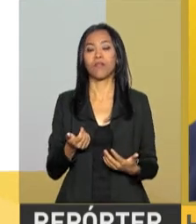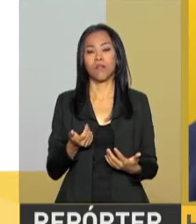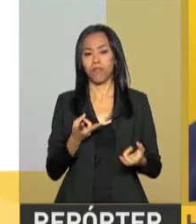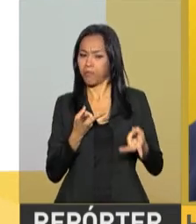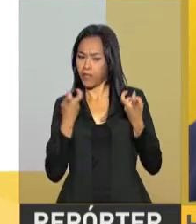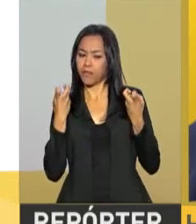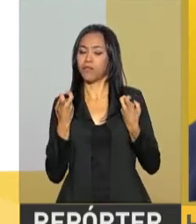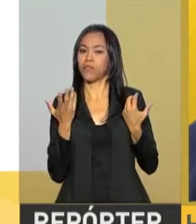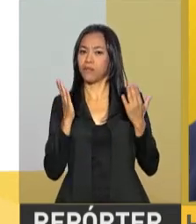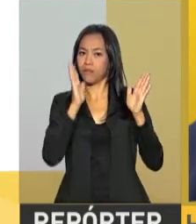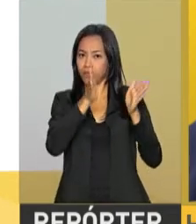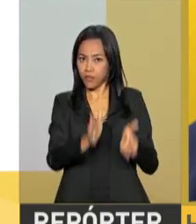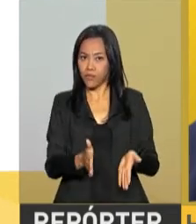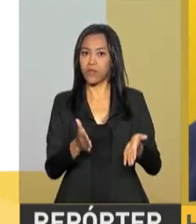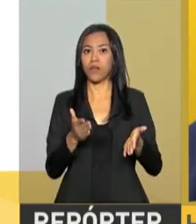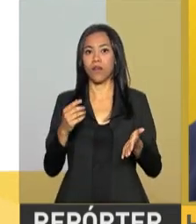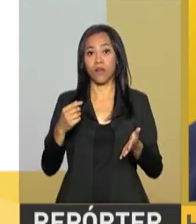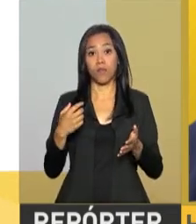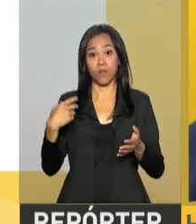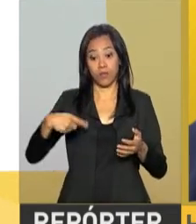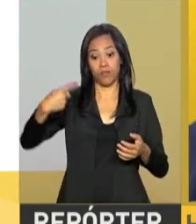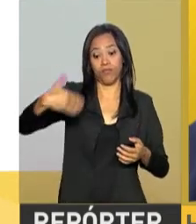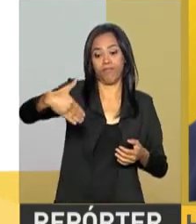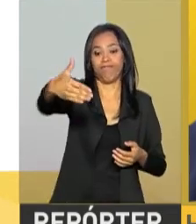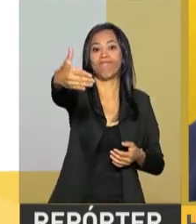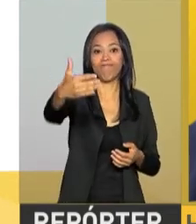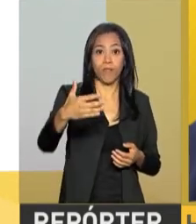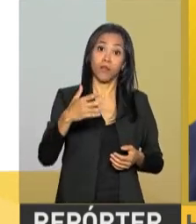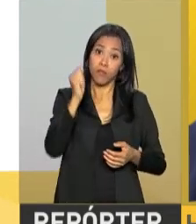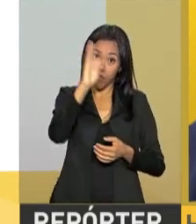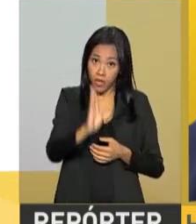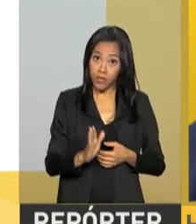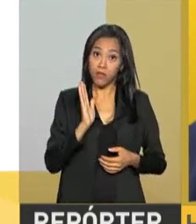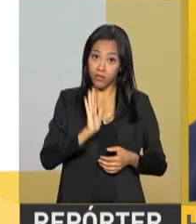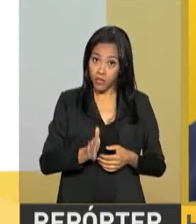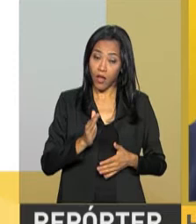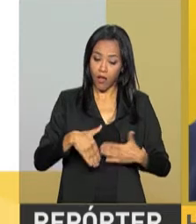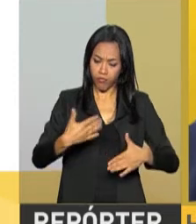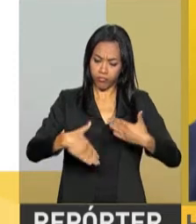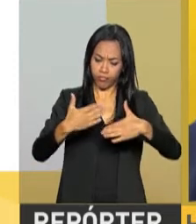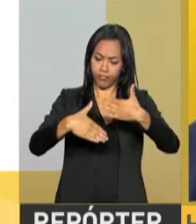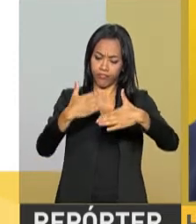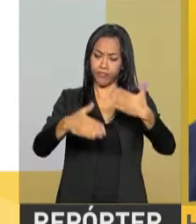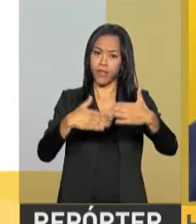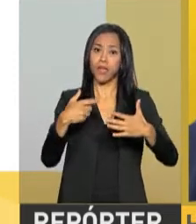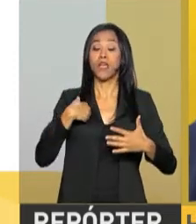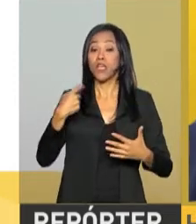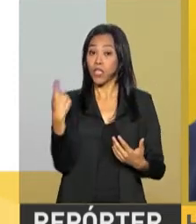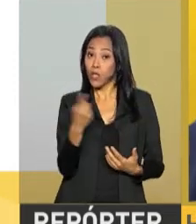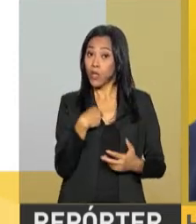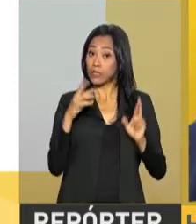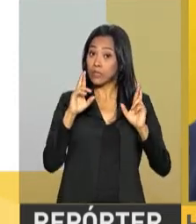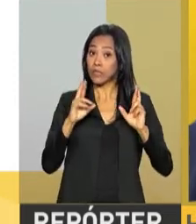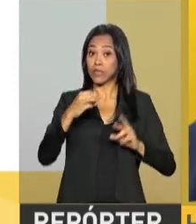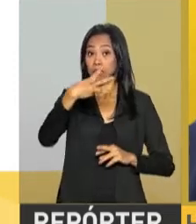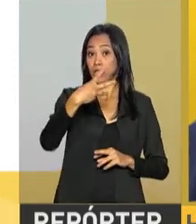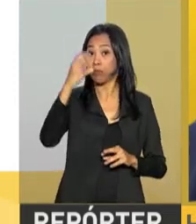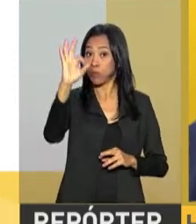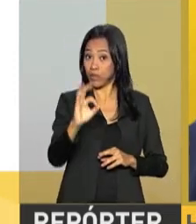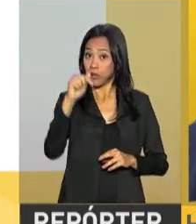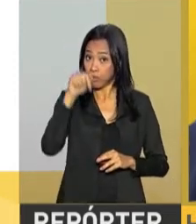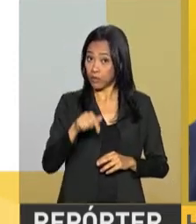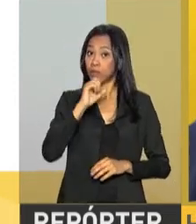isso ser consolidado pelos próximos números mas o brasil já está crescendo ea nossa previsão de 3 por cento esse ano então as questões que se